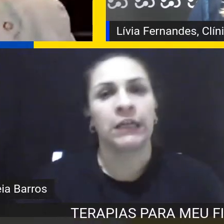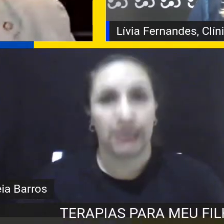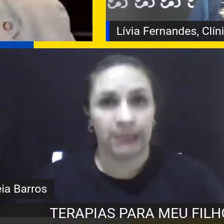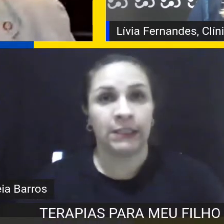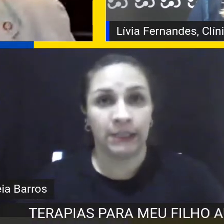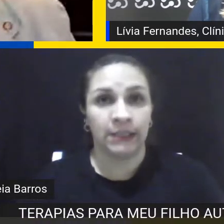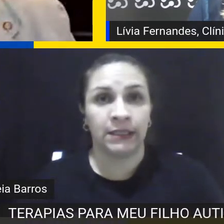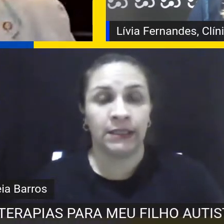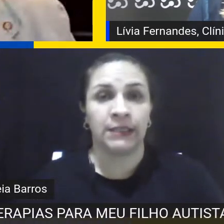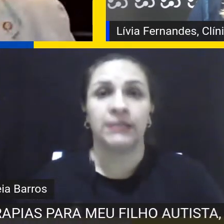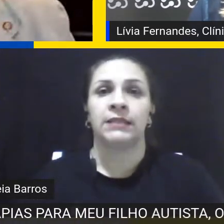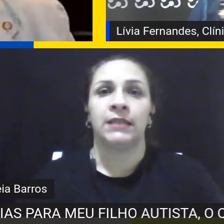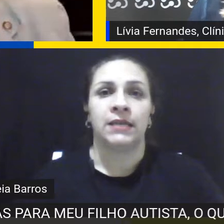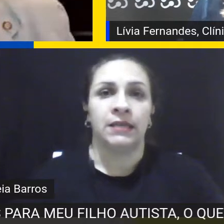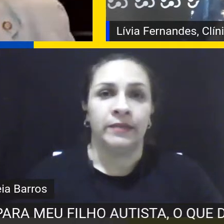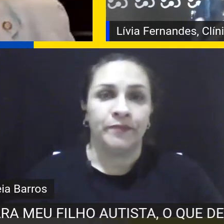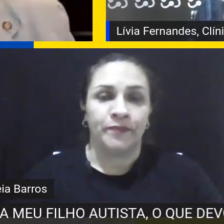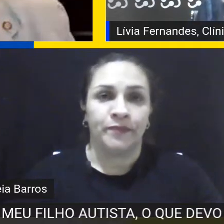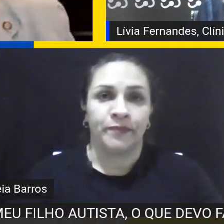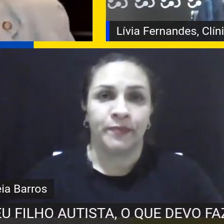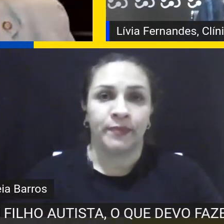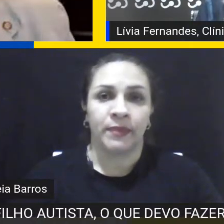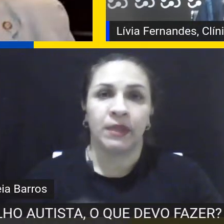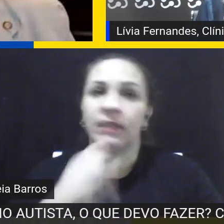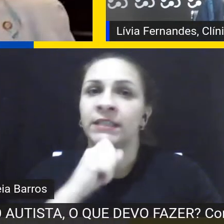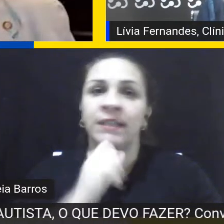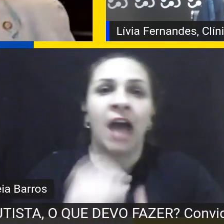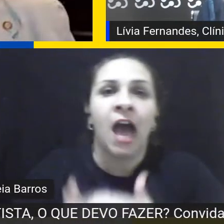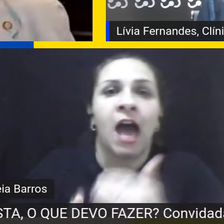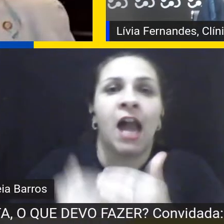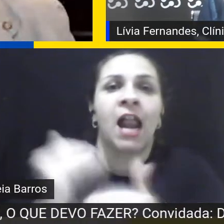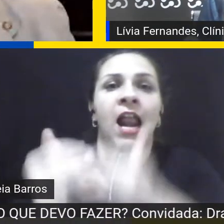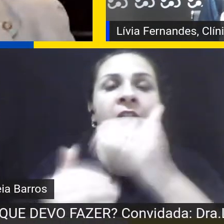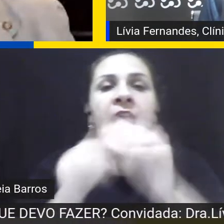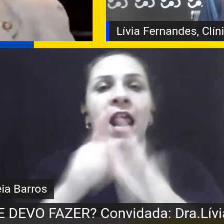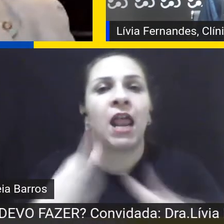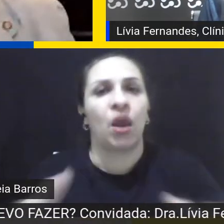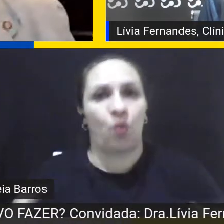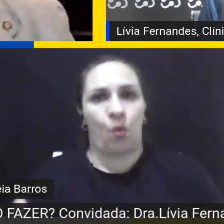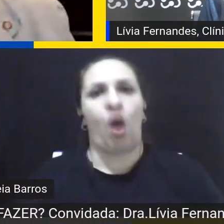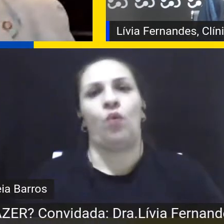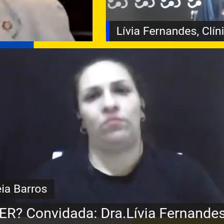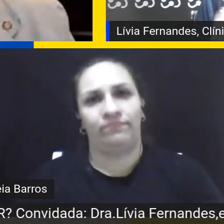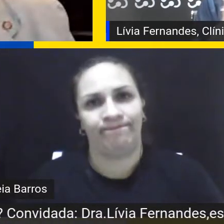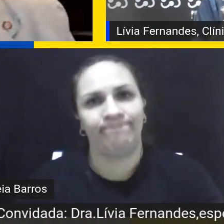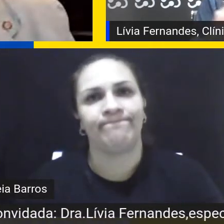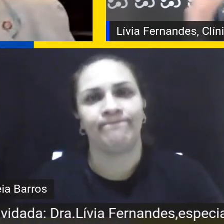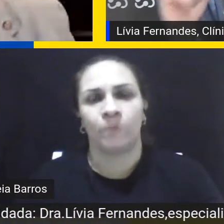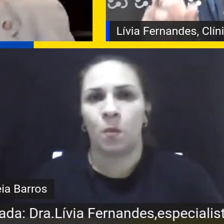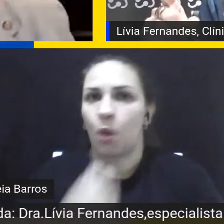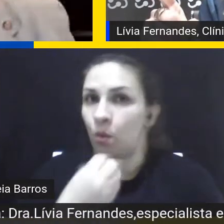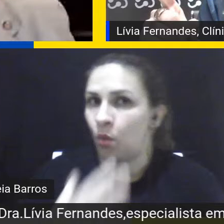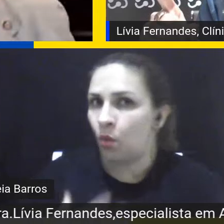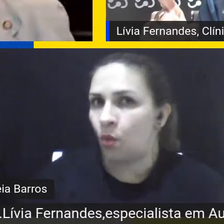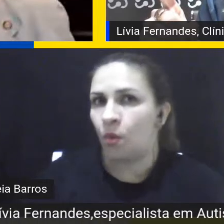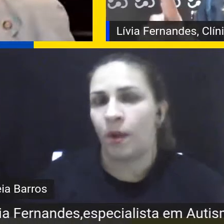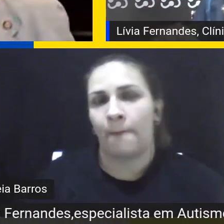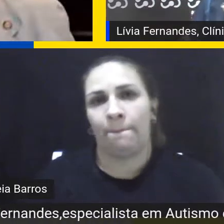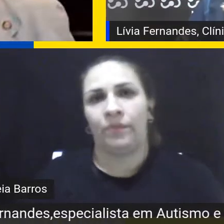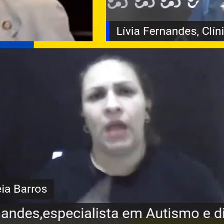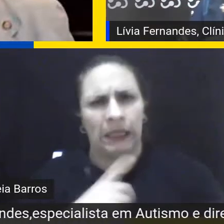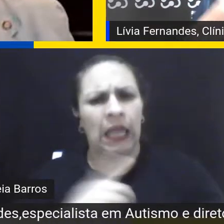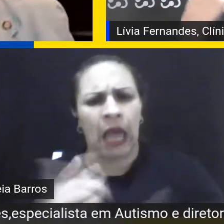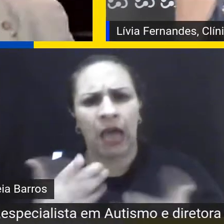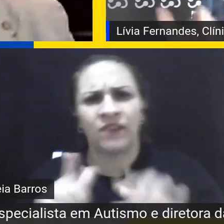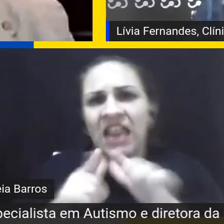que ela ainda não desenvolveu uma linguagem funcional, ela desenvolveu uma linguagem,